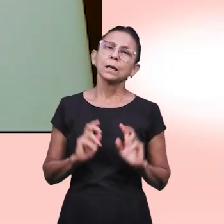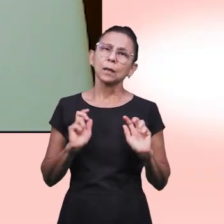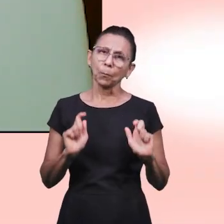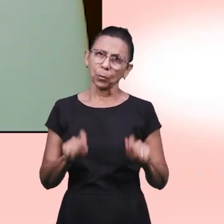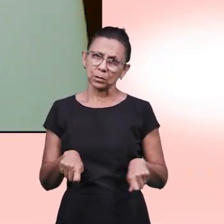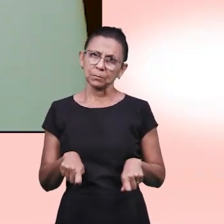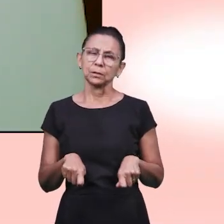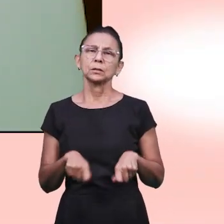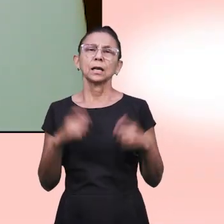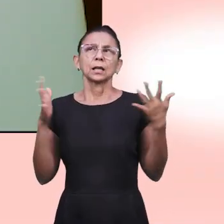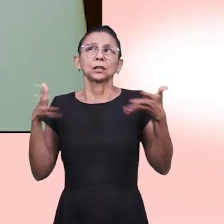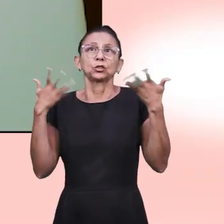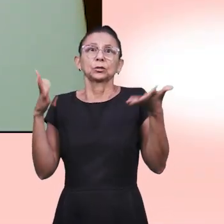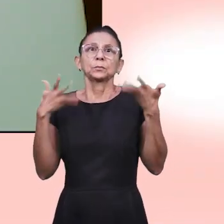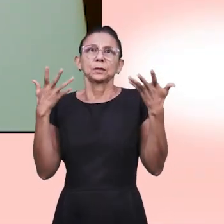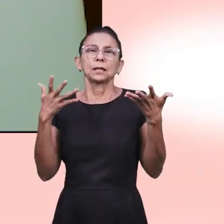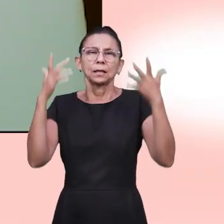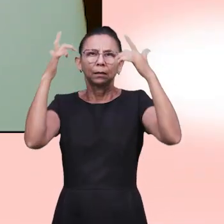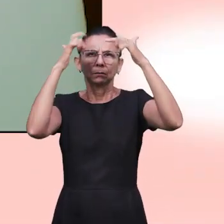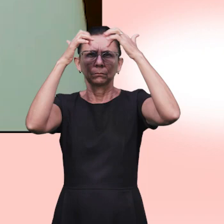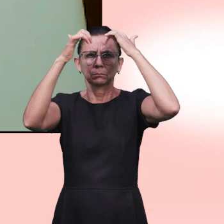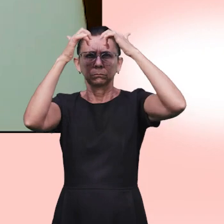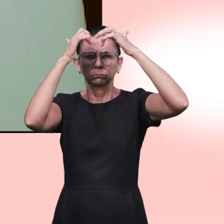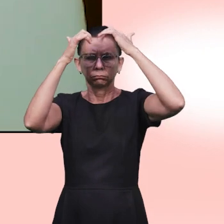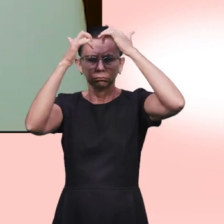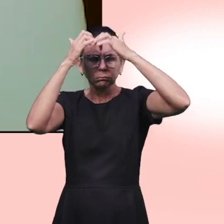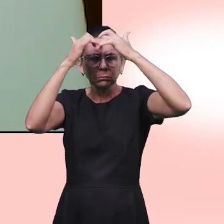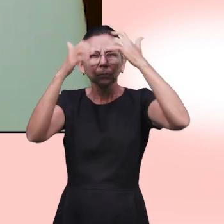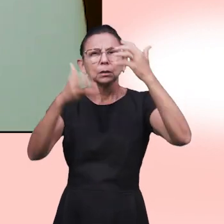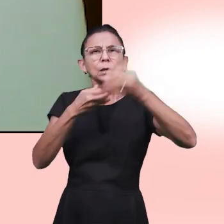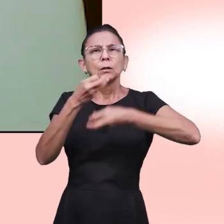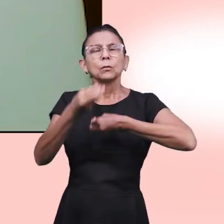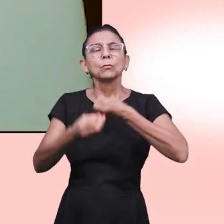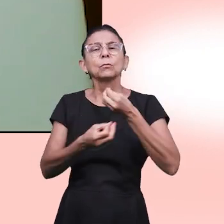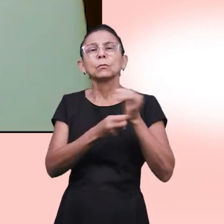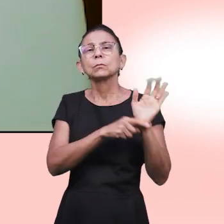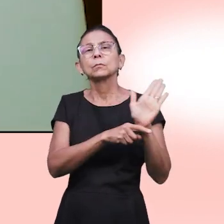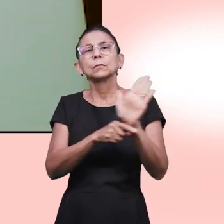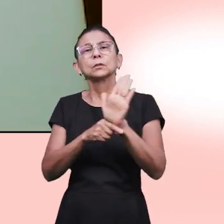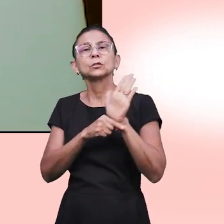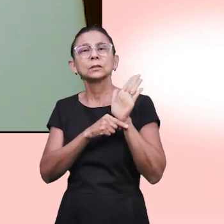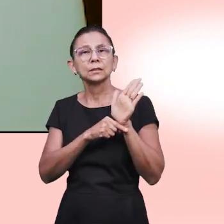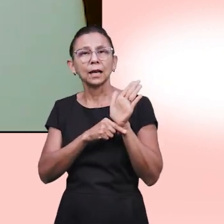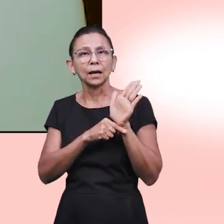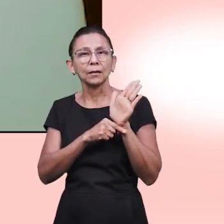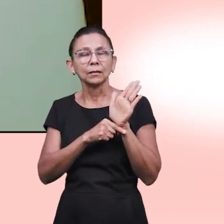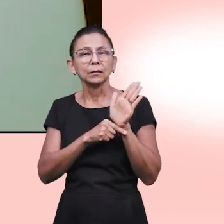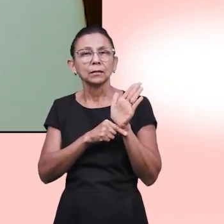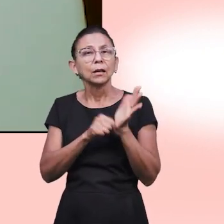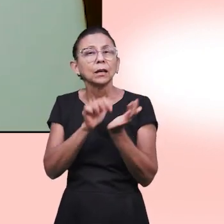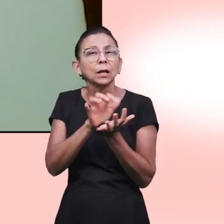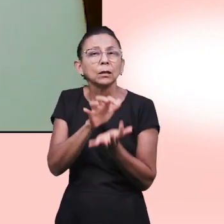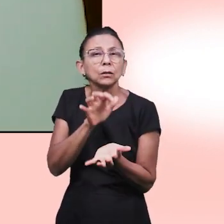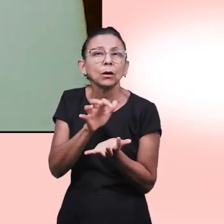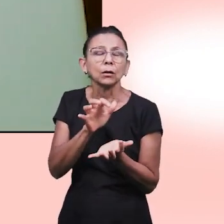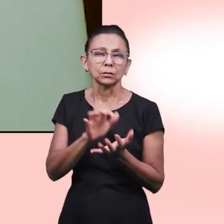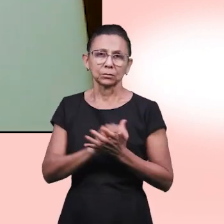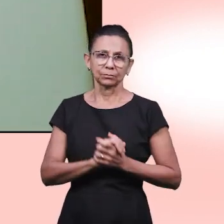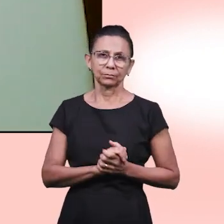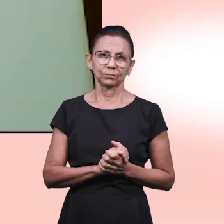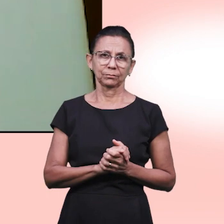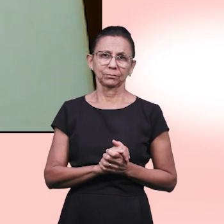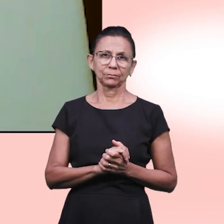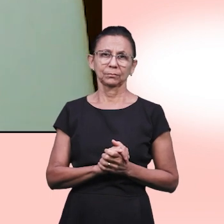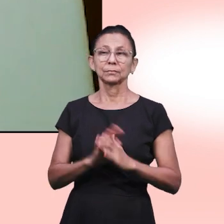para ajudar e estimular o cérebro. Então, como nós podemos ajudar os nossos idosos, nossos irmãos, na prática, na